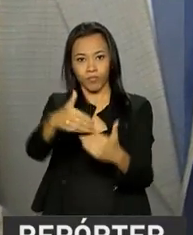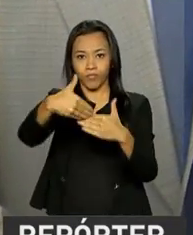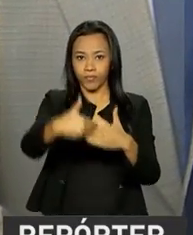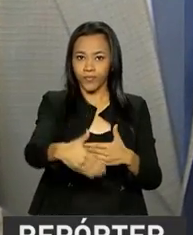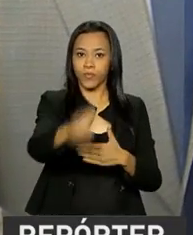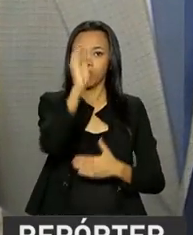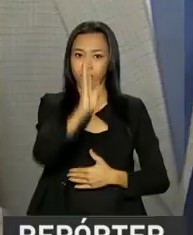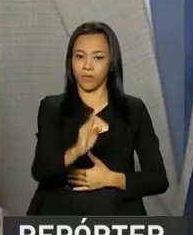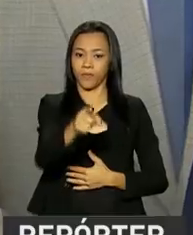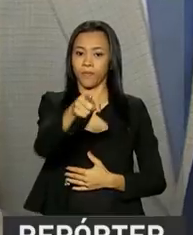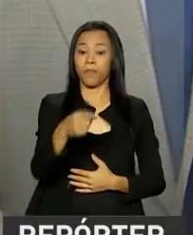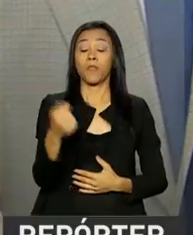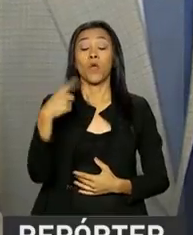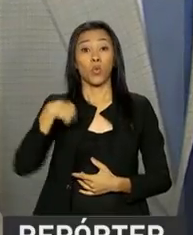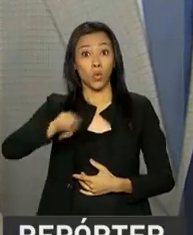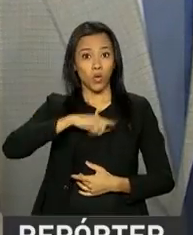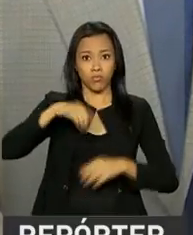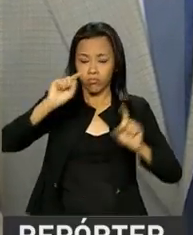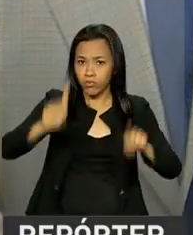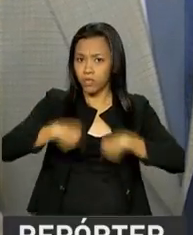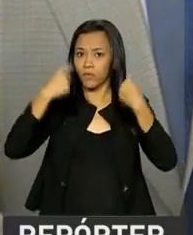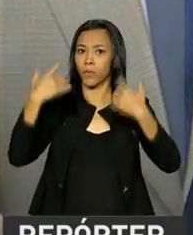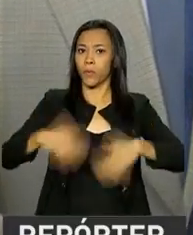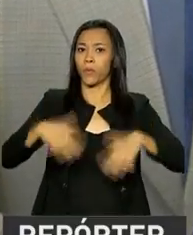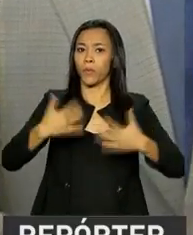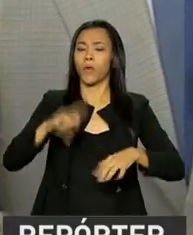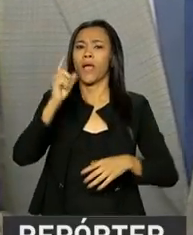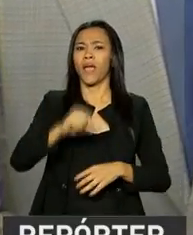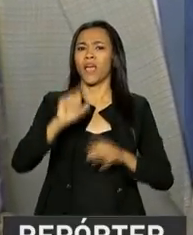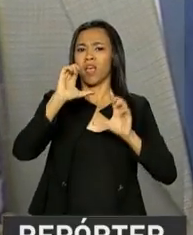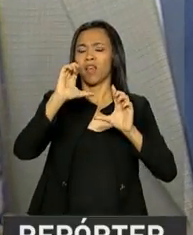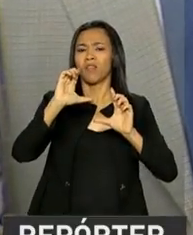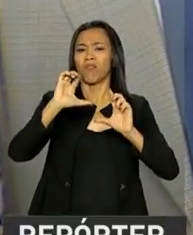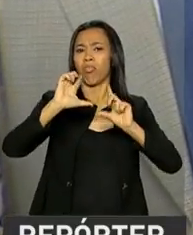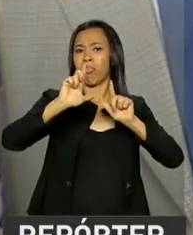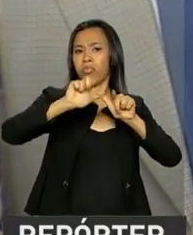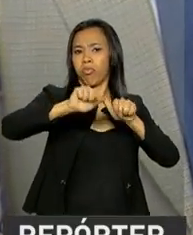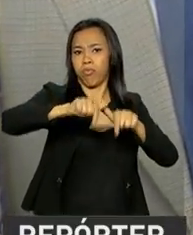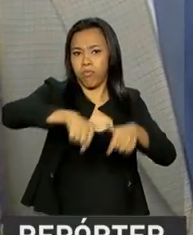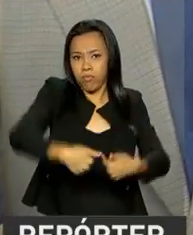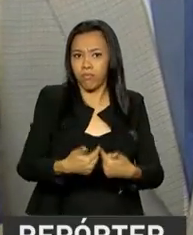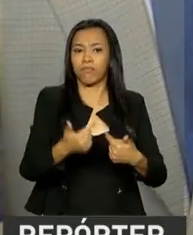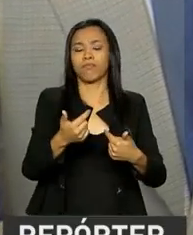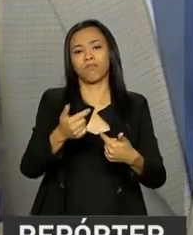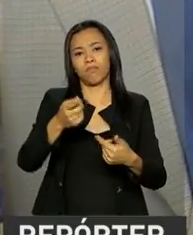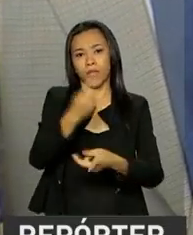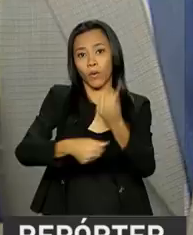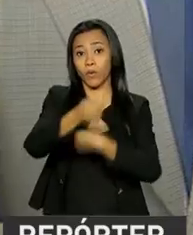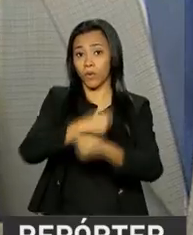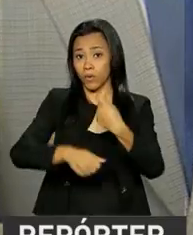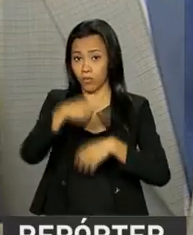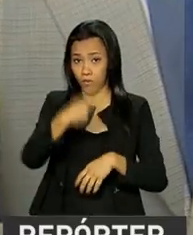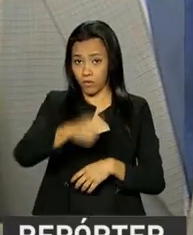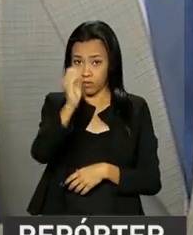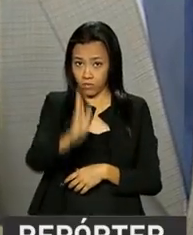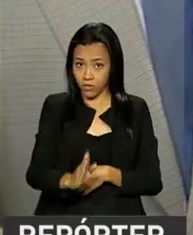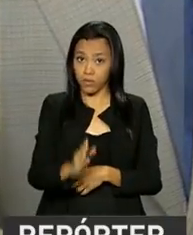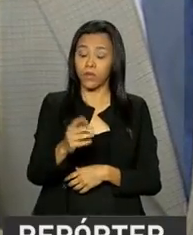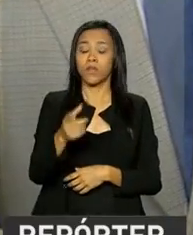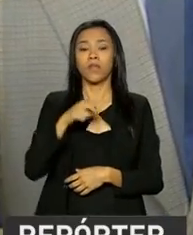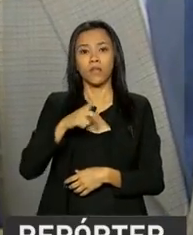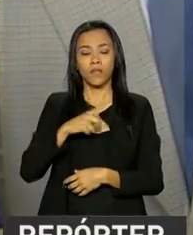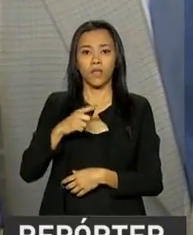é estancar o processo de queda livre da atividade econômica que tem levado ao aumento